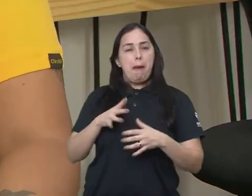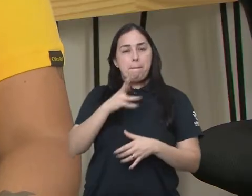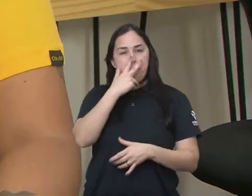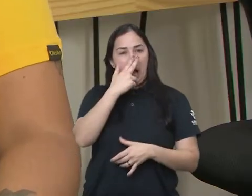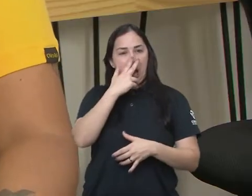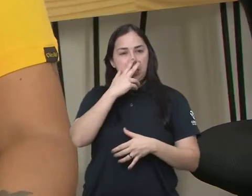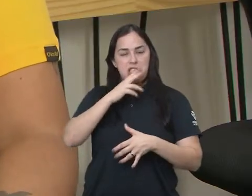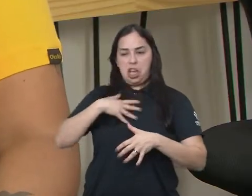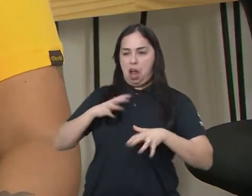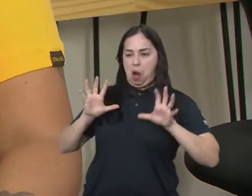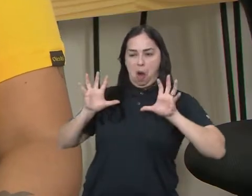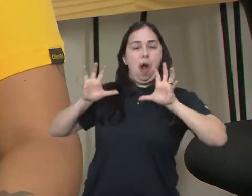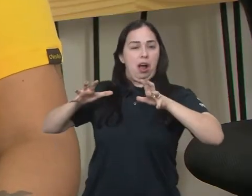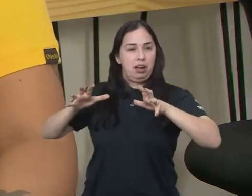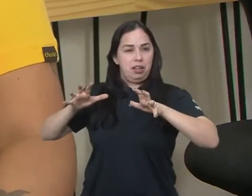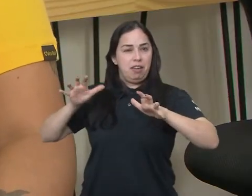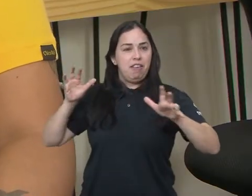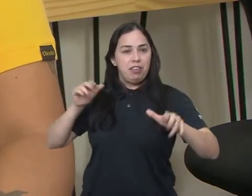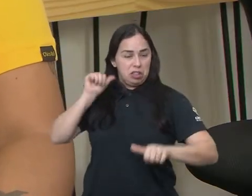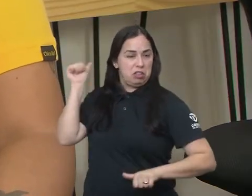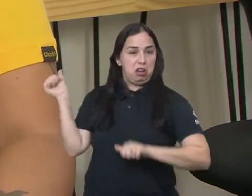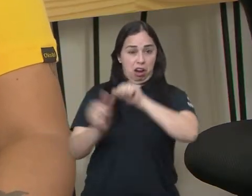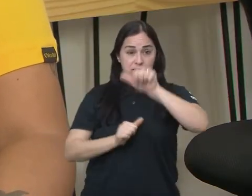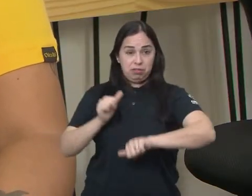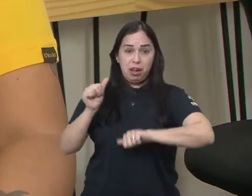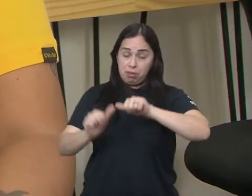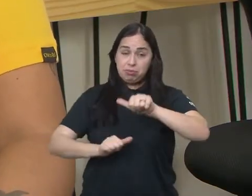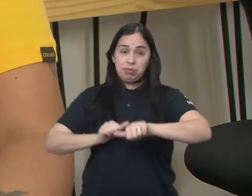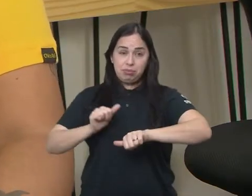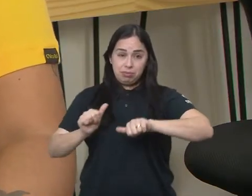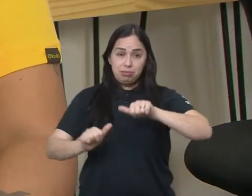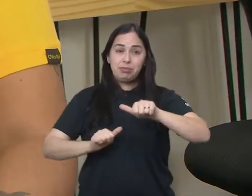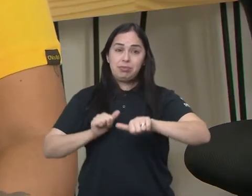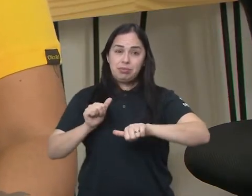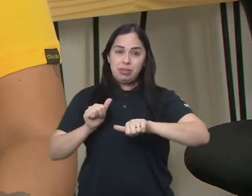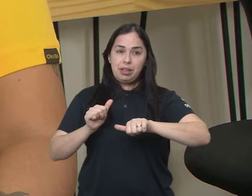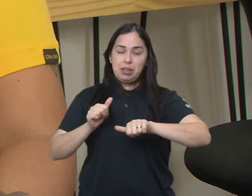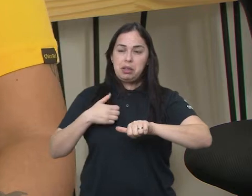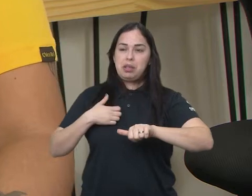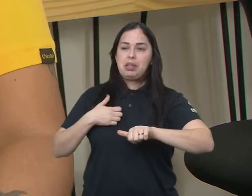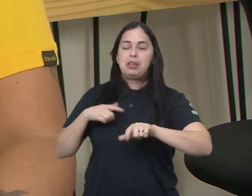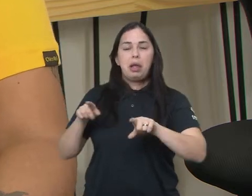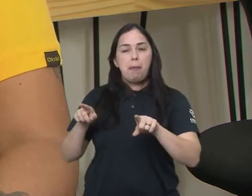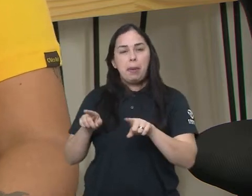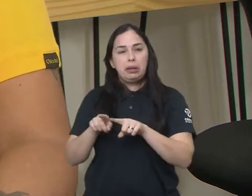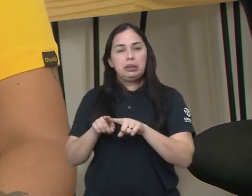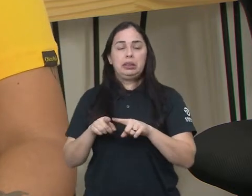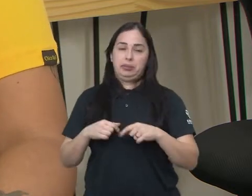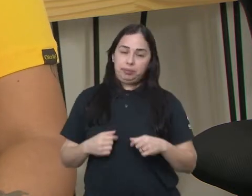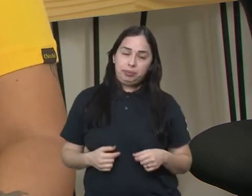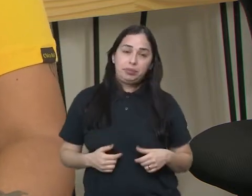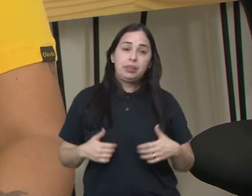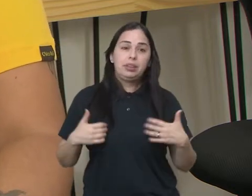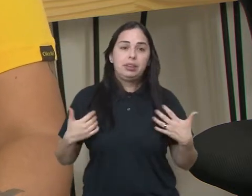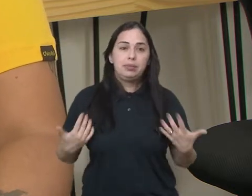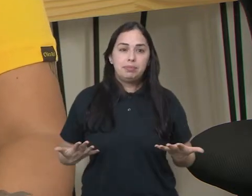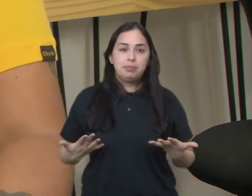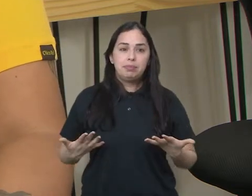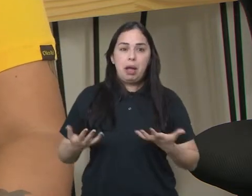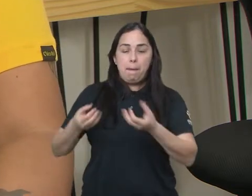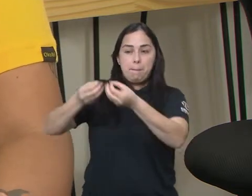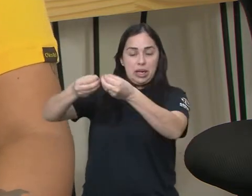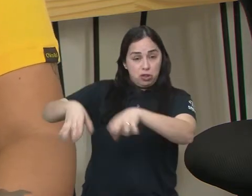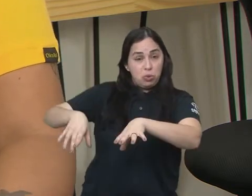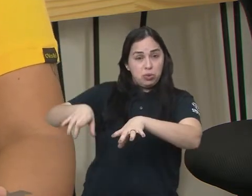selvagem. A gente também vira uma potencial ameaça pro animal. Então é